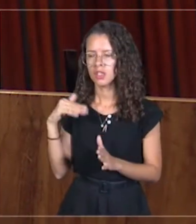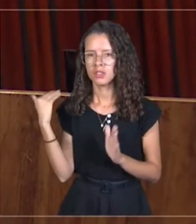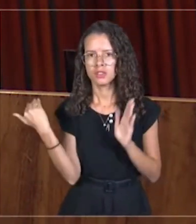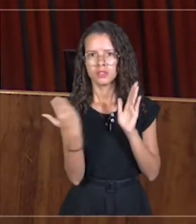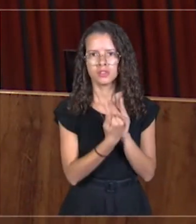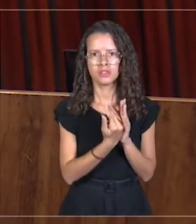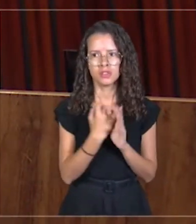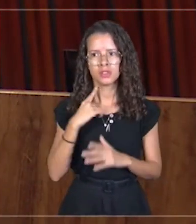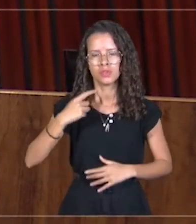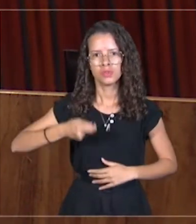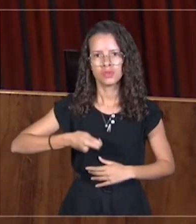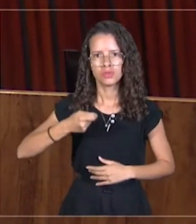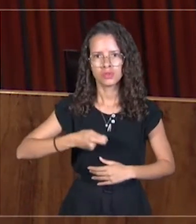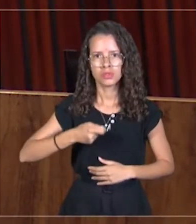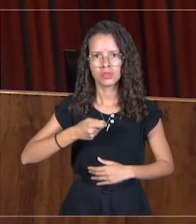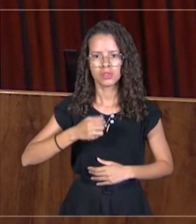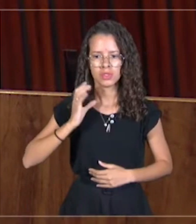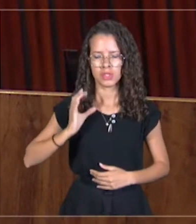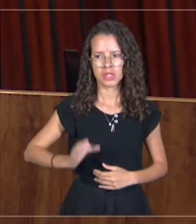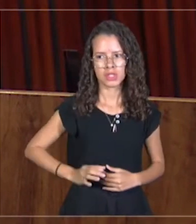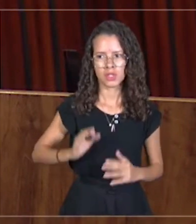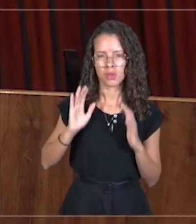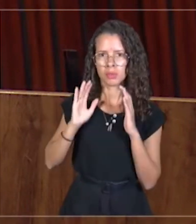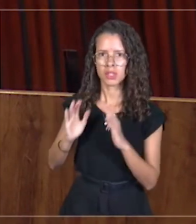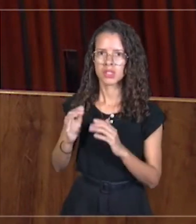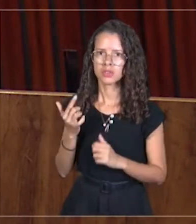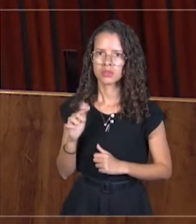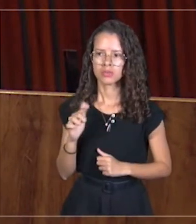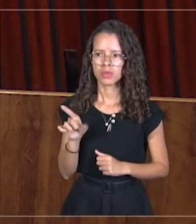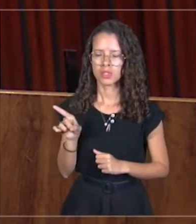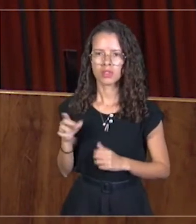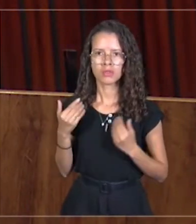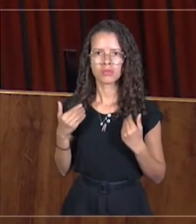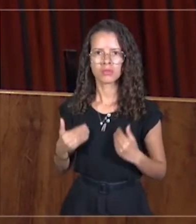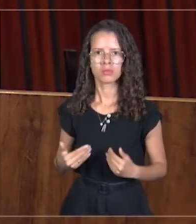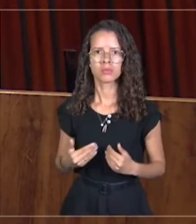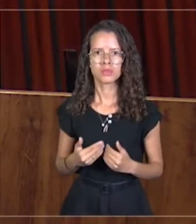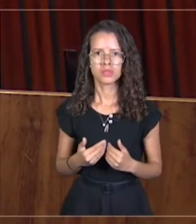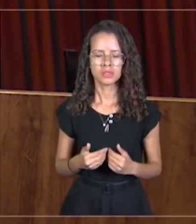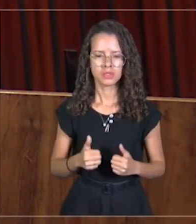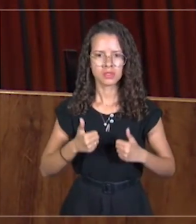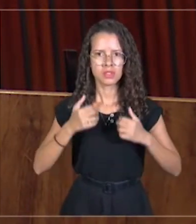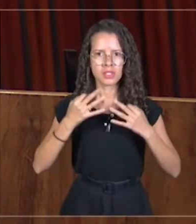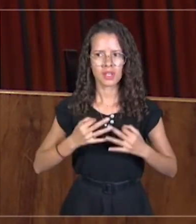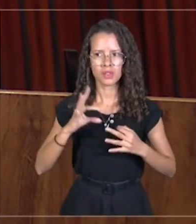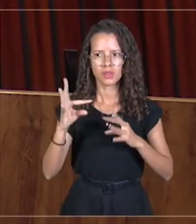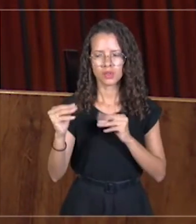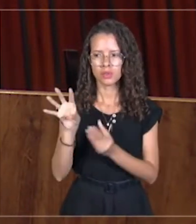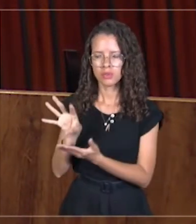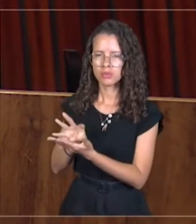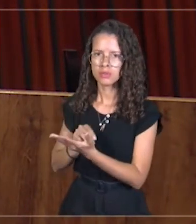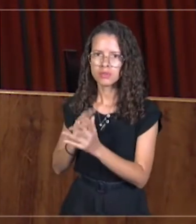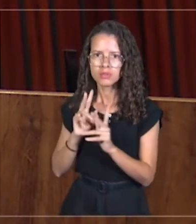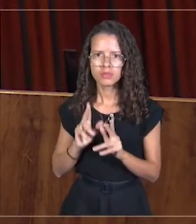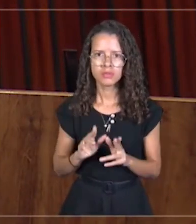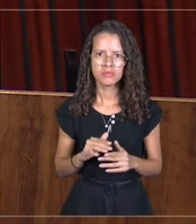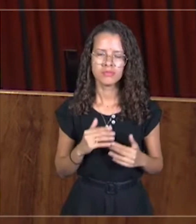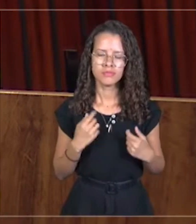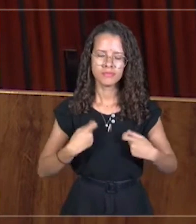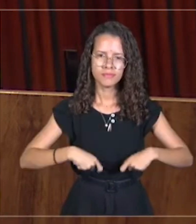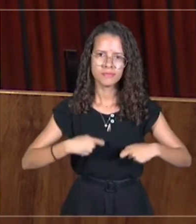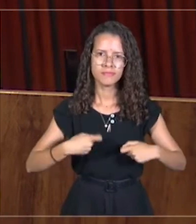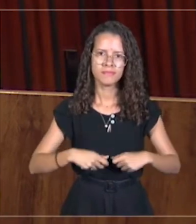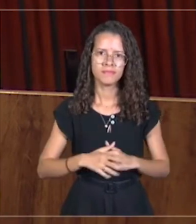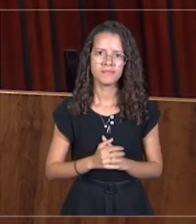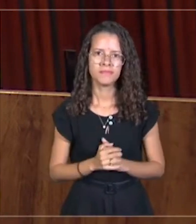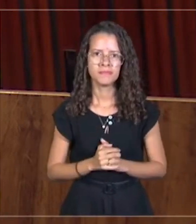não cumpre do juiz amanhã pelo cidadão. É assim que a vida é. Então, eu estou votando no sentido de dar provimento